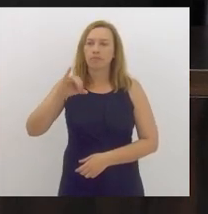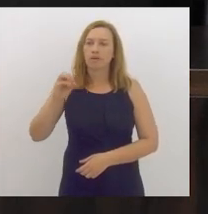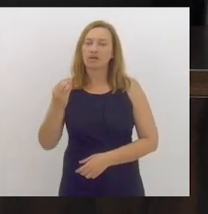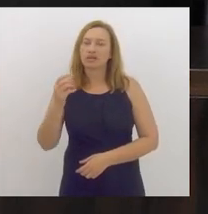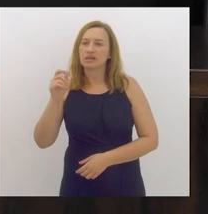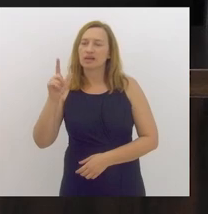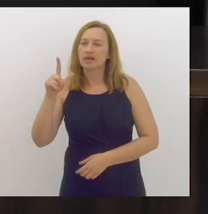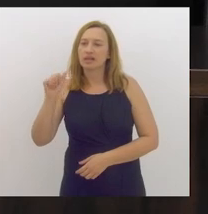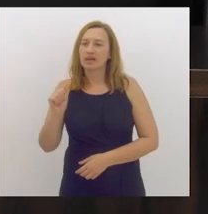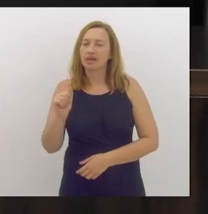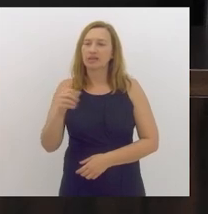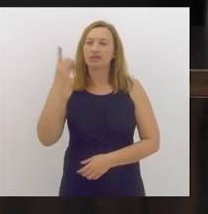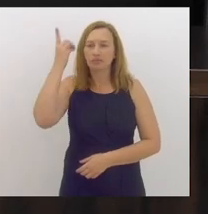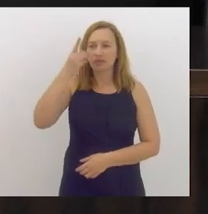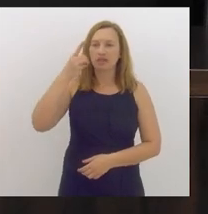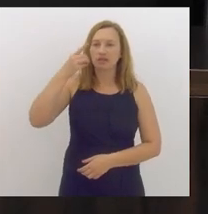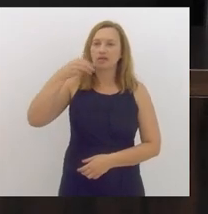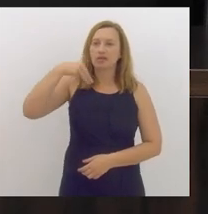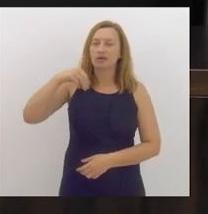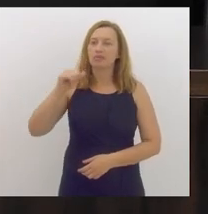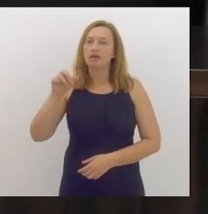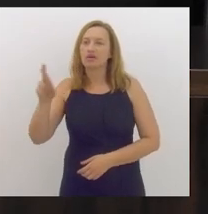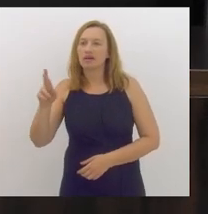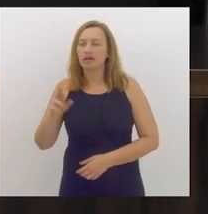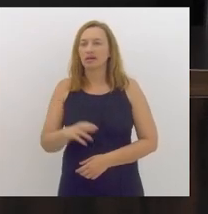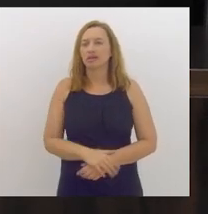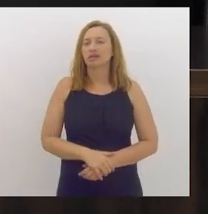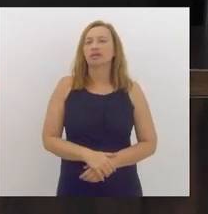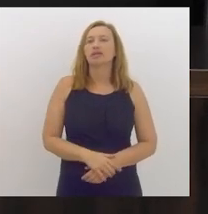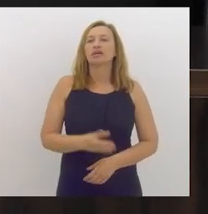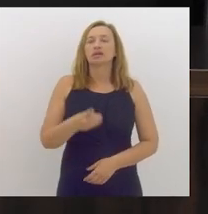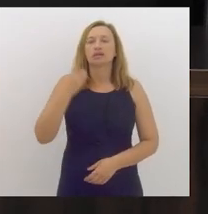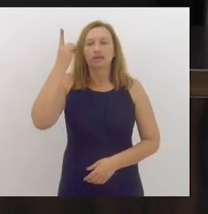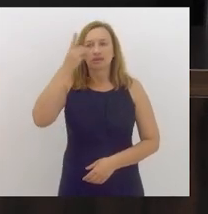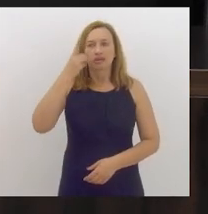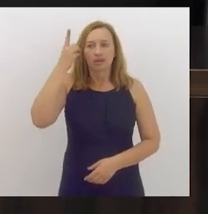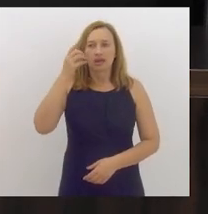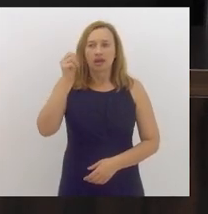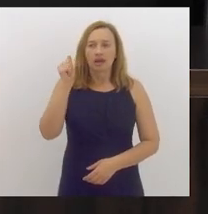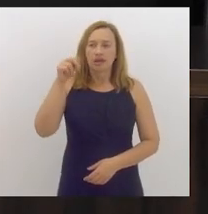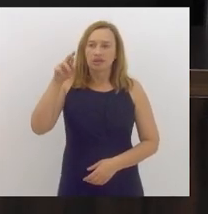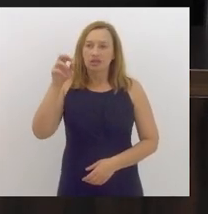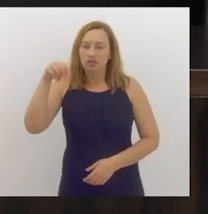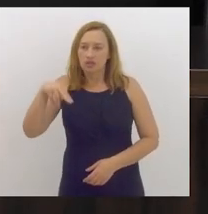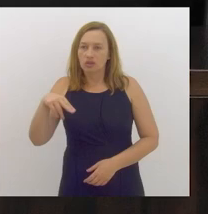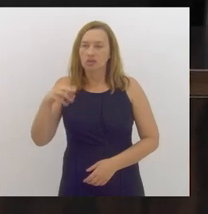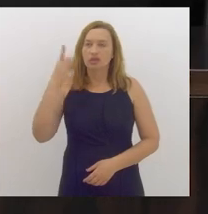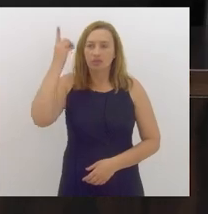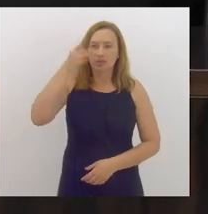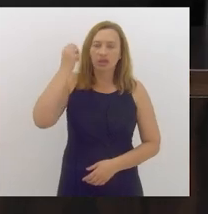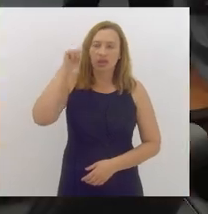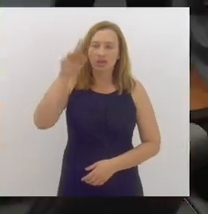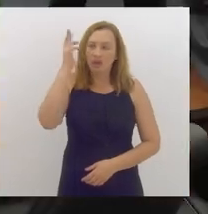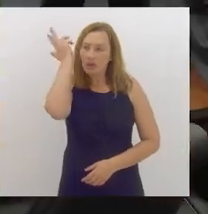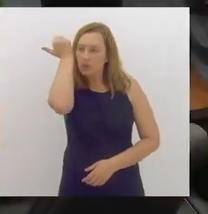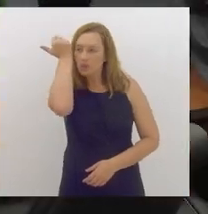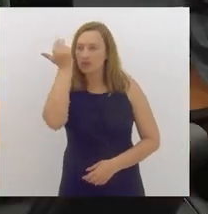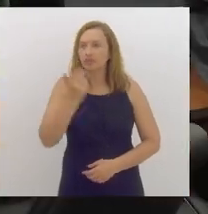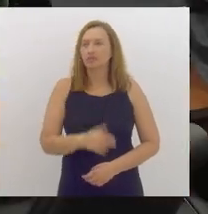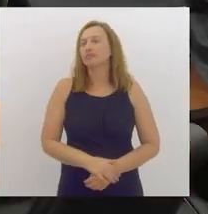deputado Marcos Miller, deputado Anderson Moraes, deputado Eliomar Coelho.